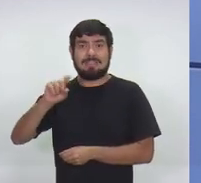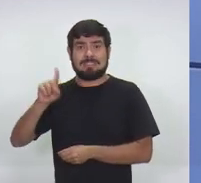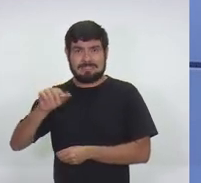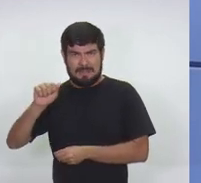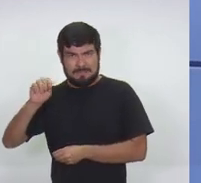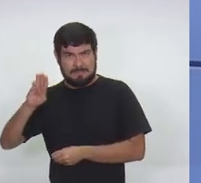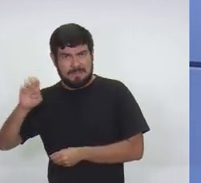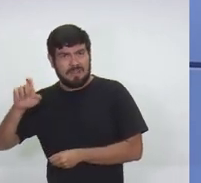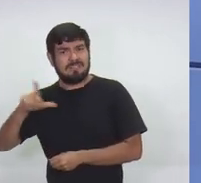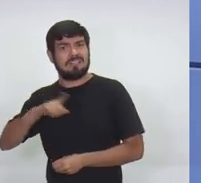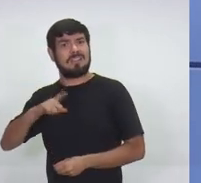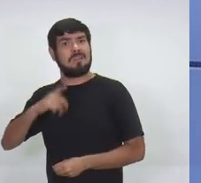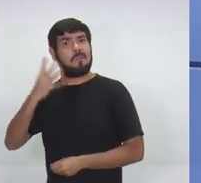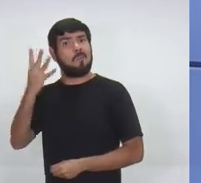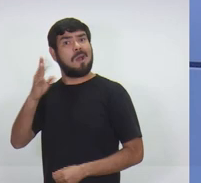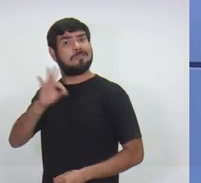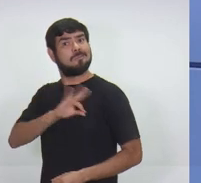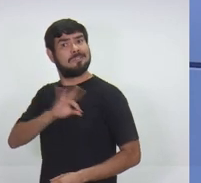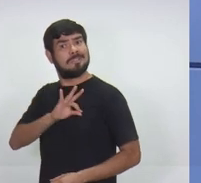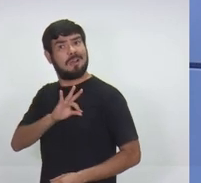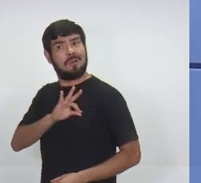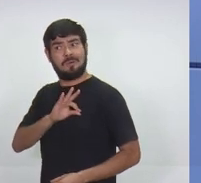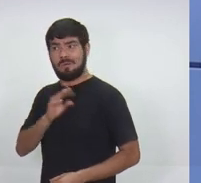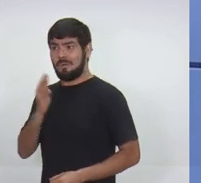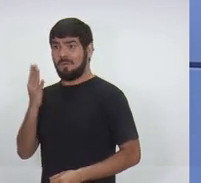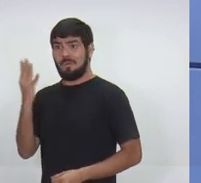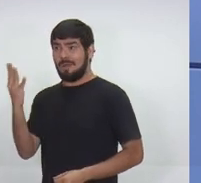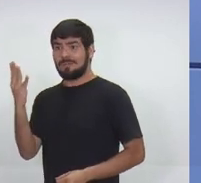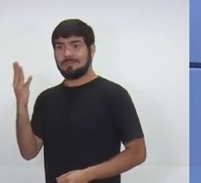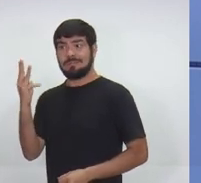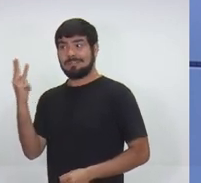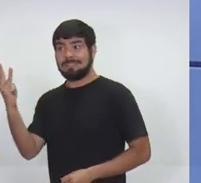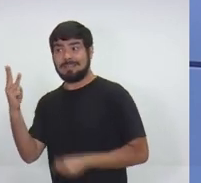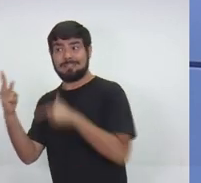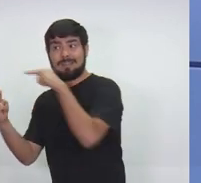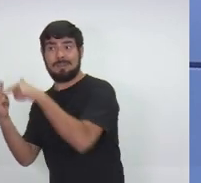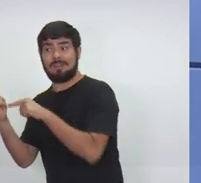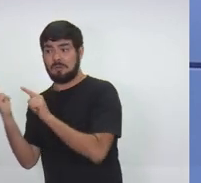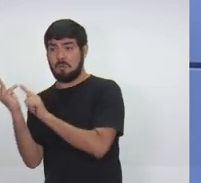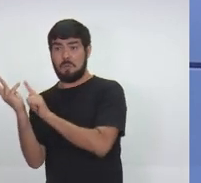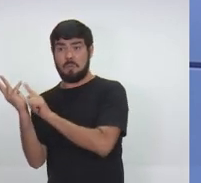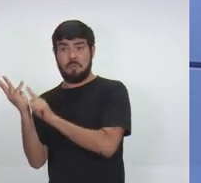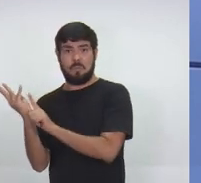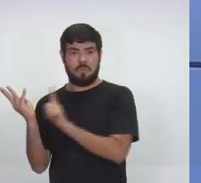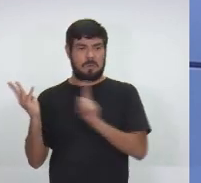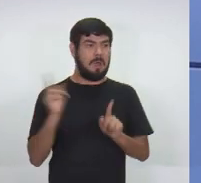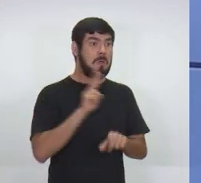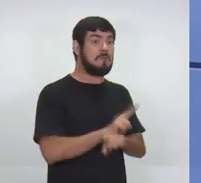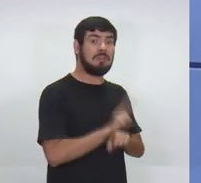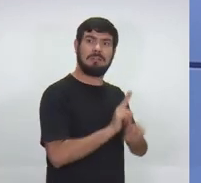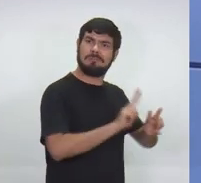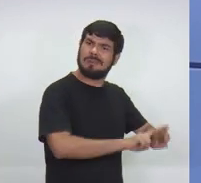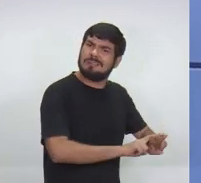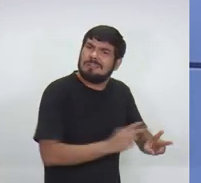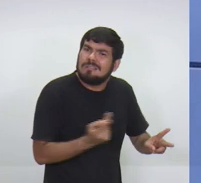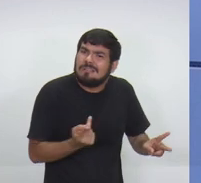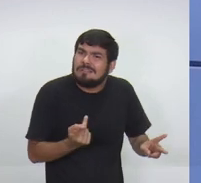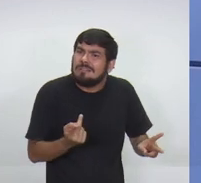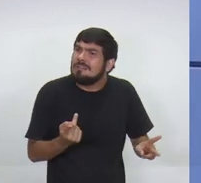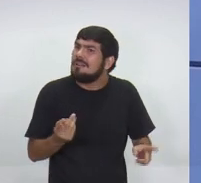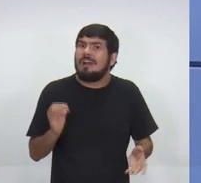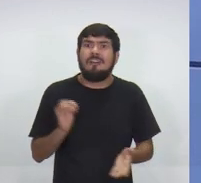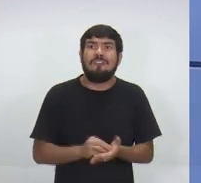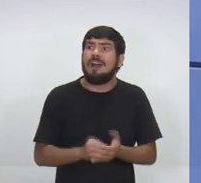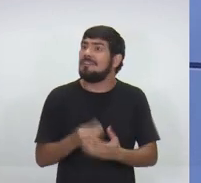policiais quando os três estão trabalhando contra vigiando preso isso é humanamente impossível nós estamos colocando que nós temos que fazer concurso